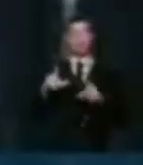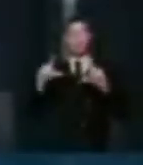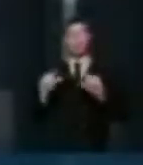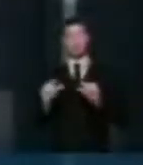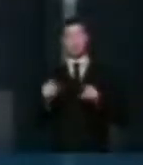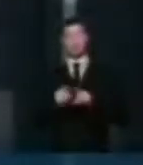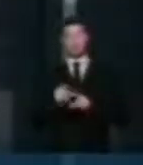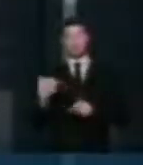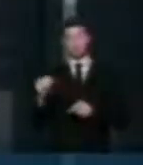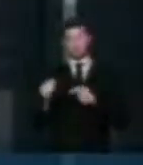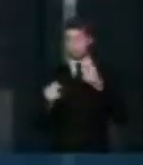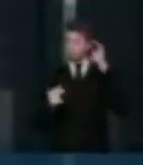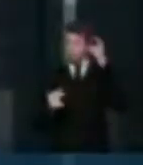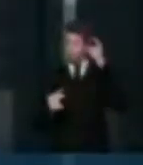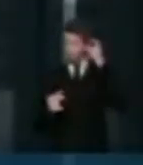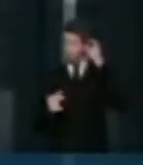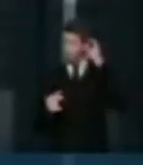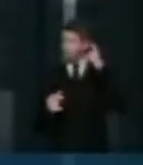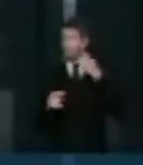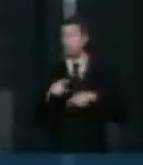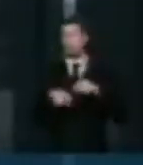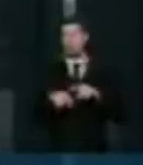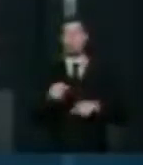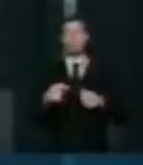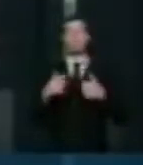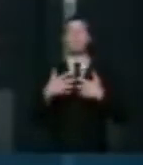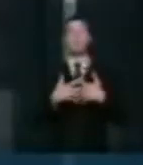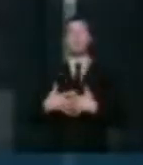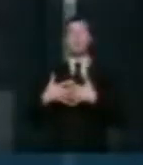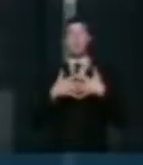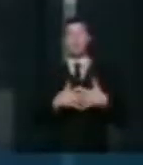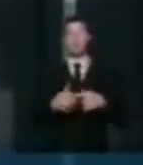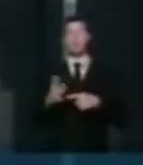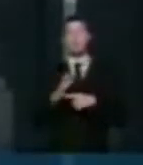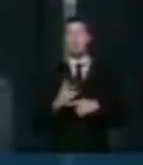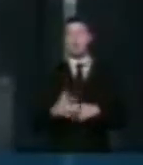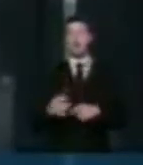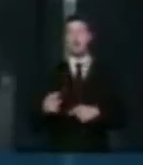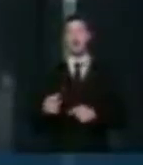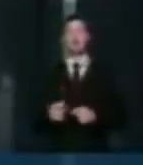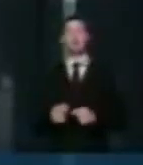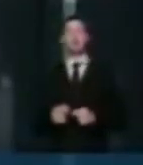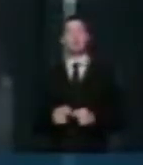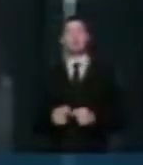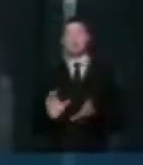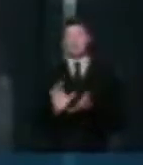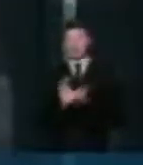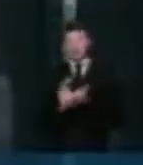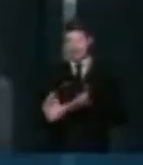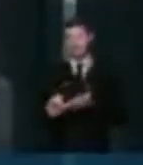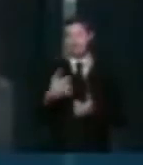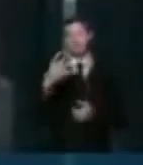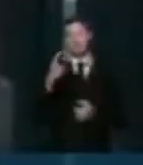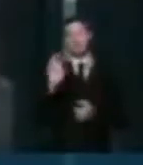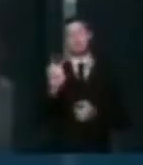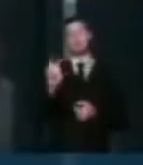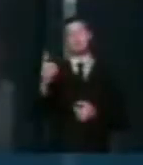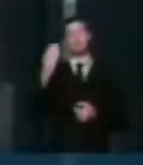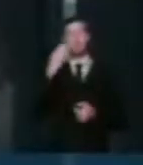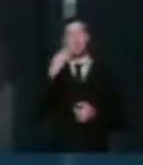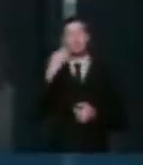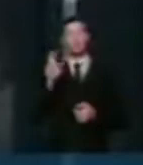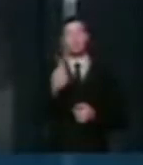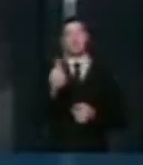os juros para a compra de caminhões e máquinas, injeção de 45 bilhões de reais no